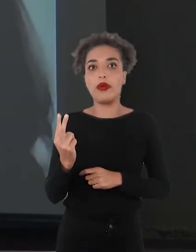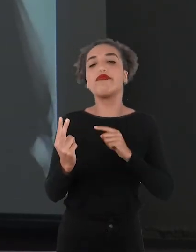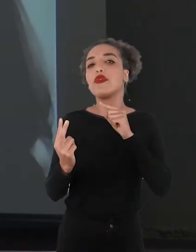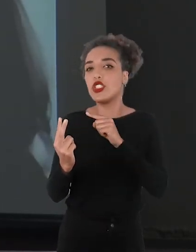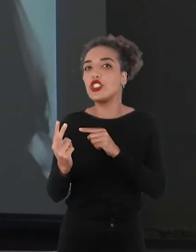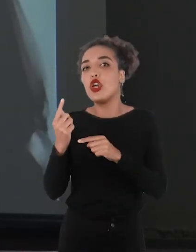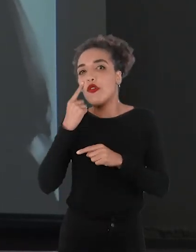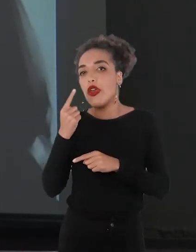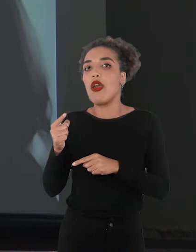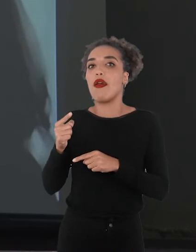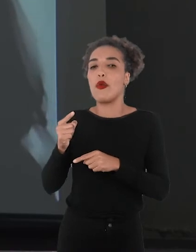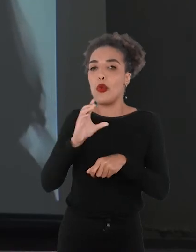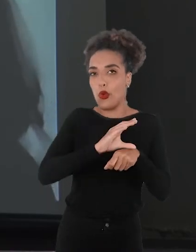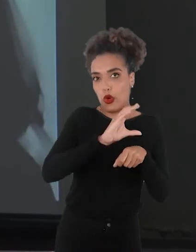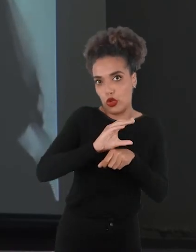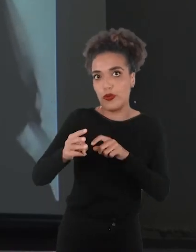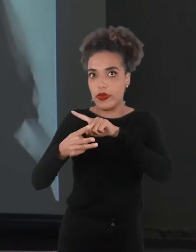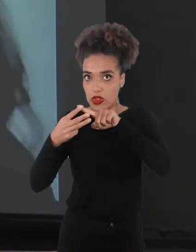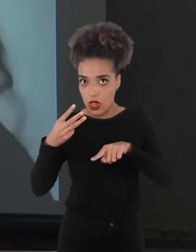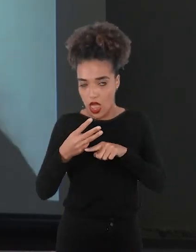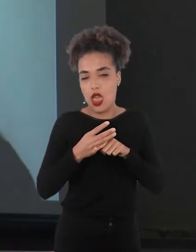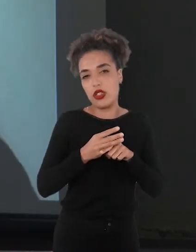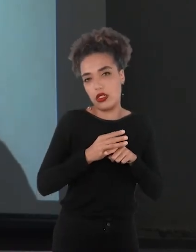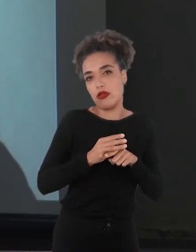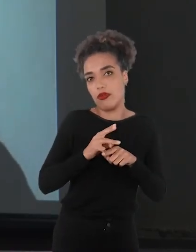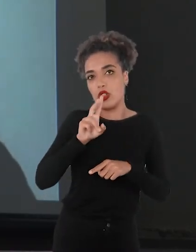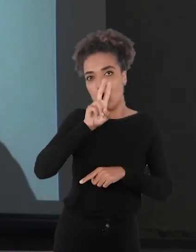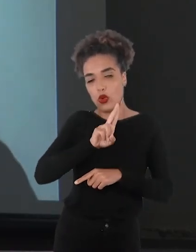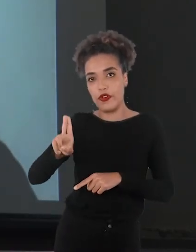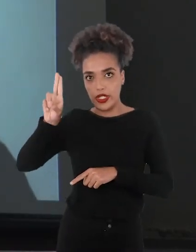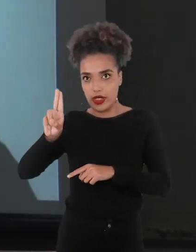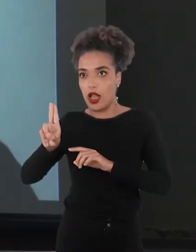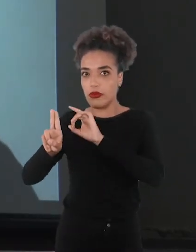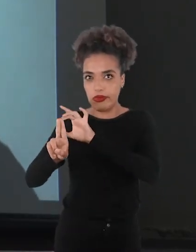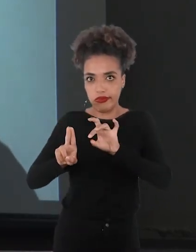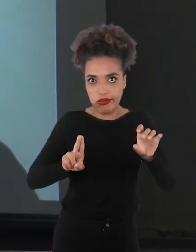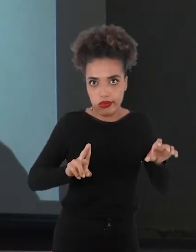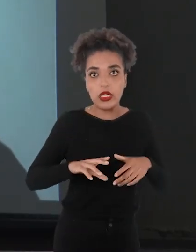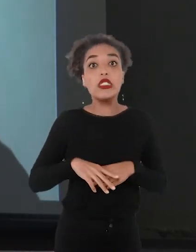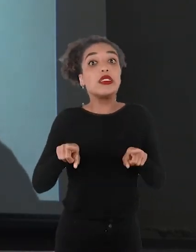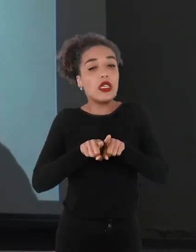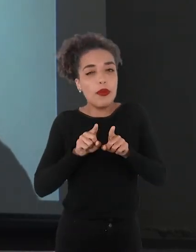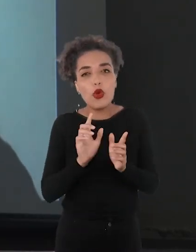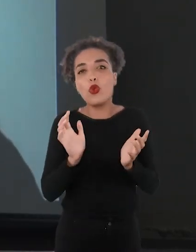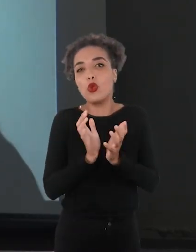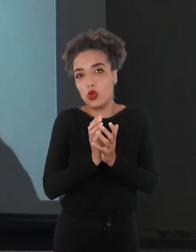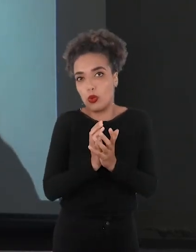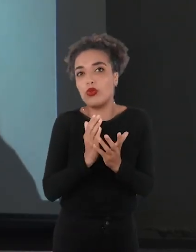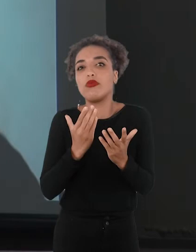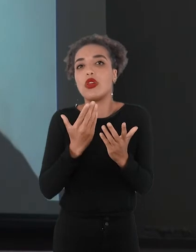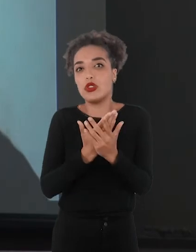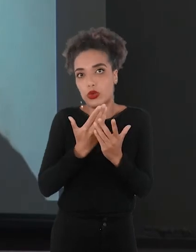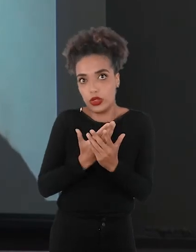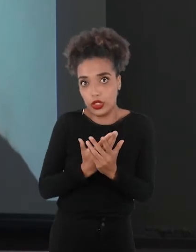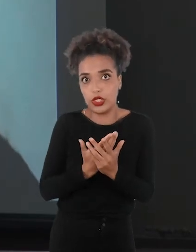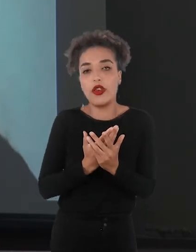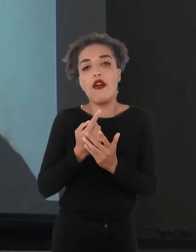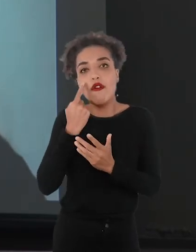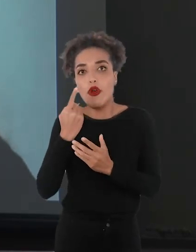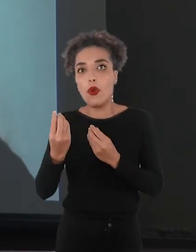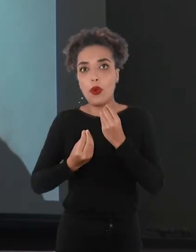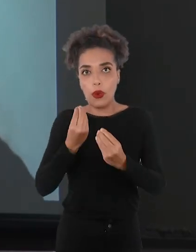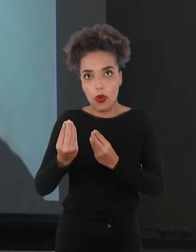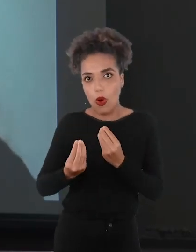cursos escolhidos em cada universidade e ouvir os coletivos estudantis, né, que atuavam também